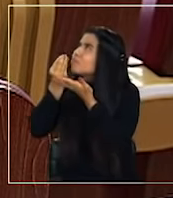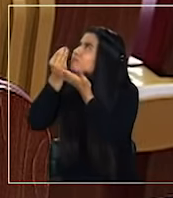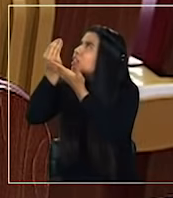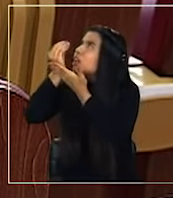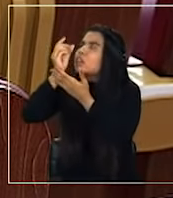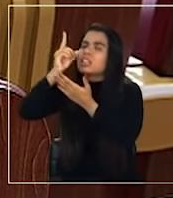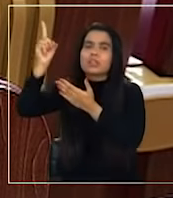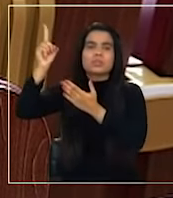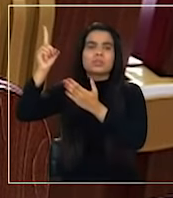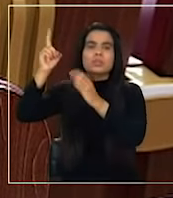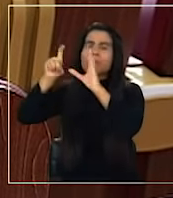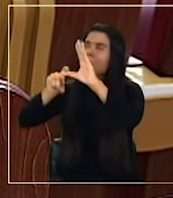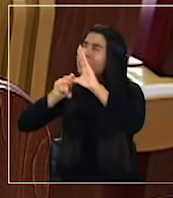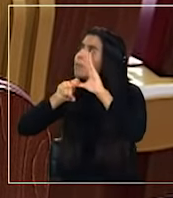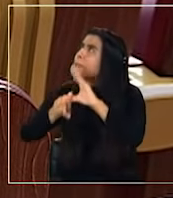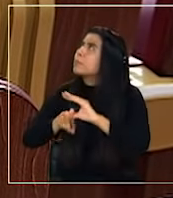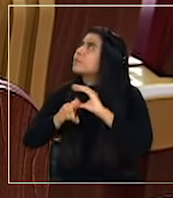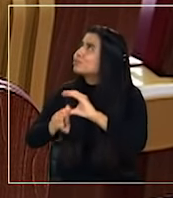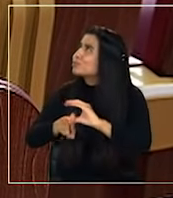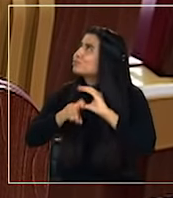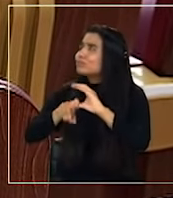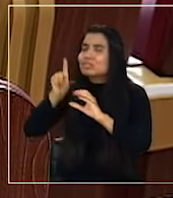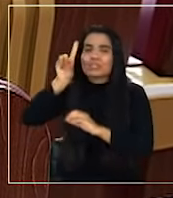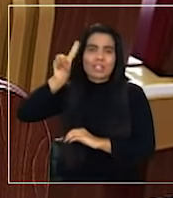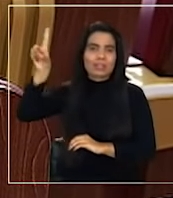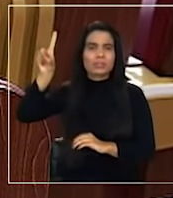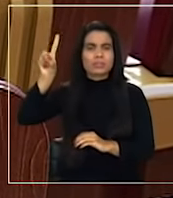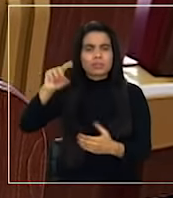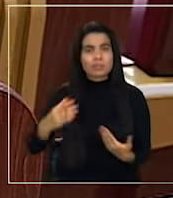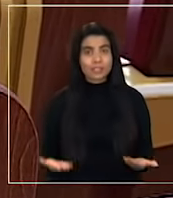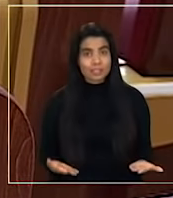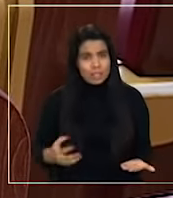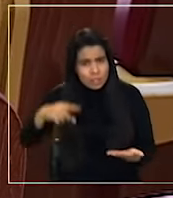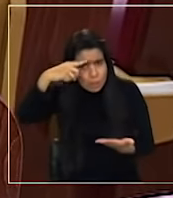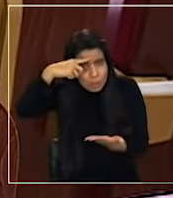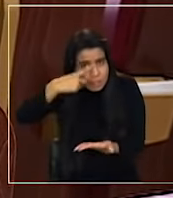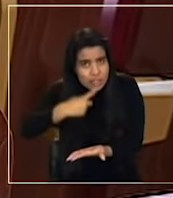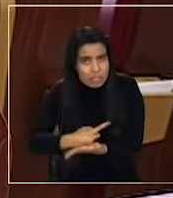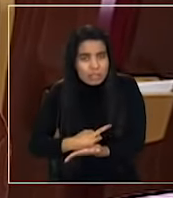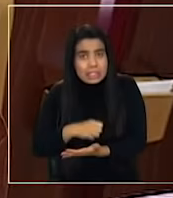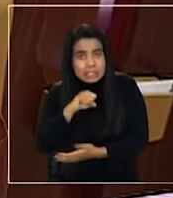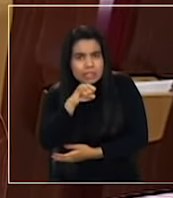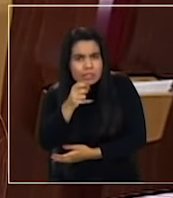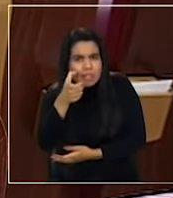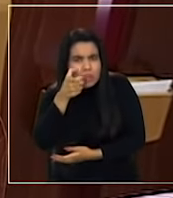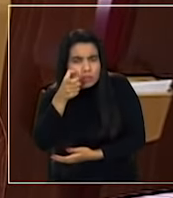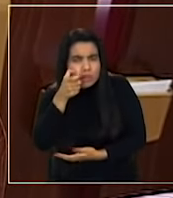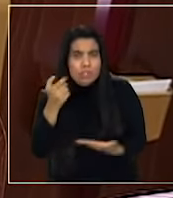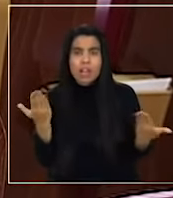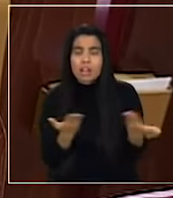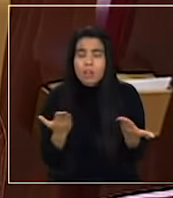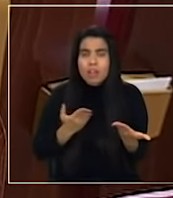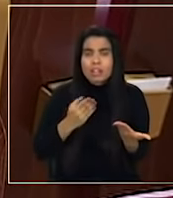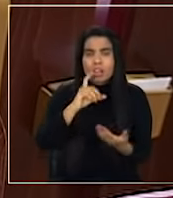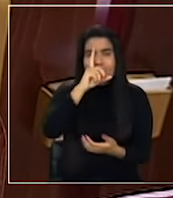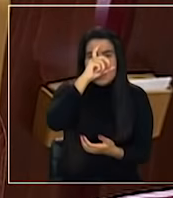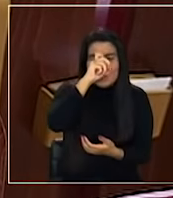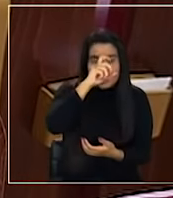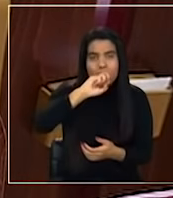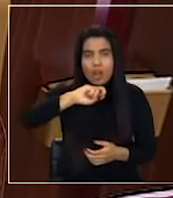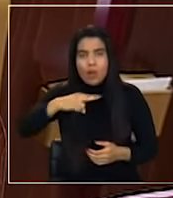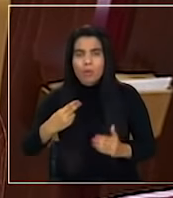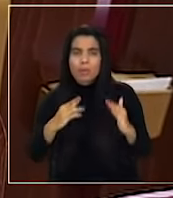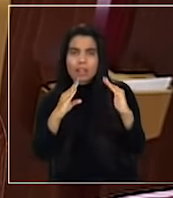e dependo dela. Tome essa decisão. Se você está aí me assistindo no hospital agora, se você está em casa,